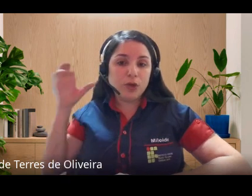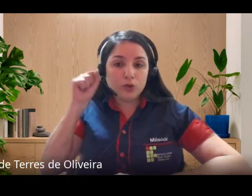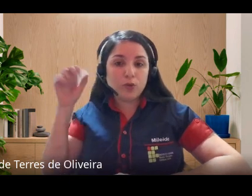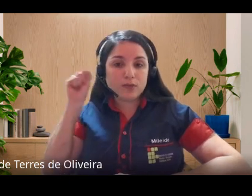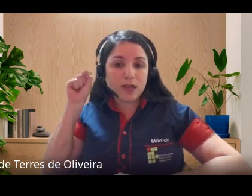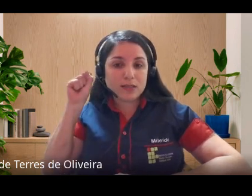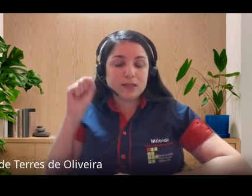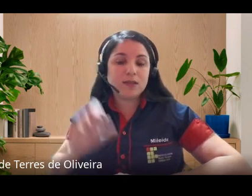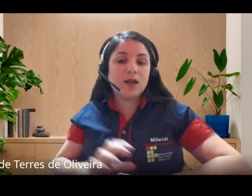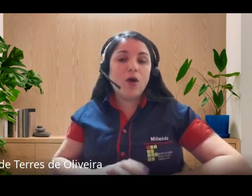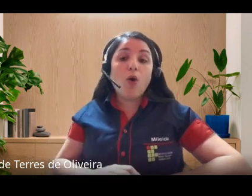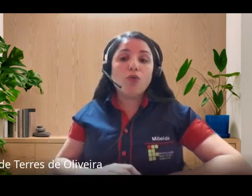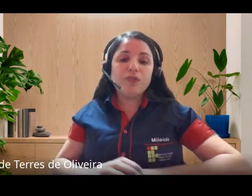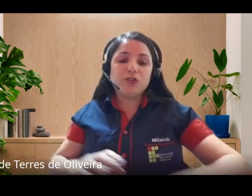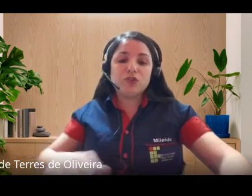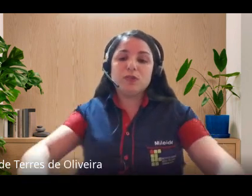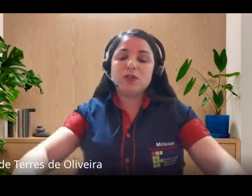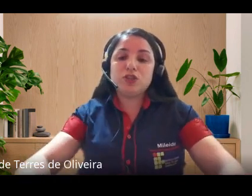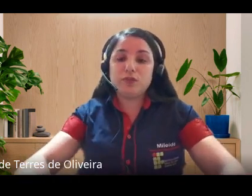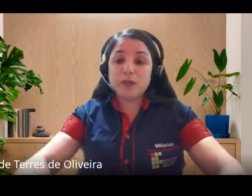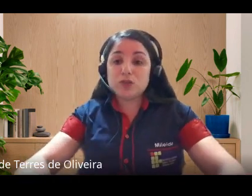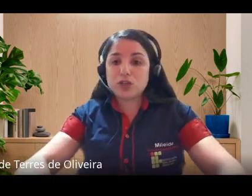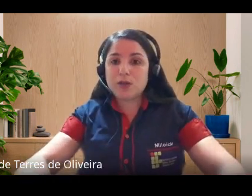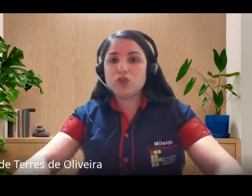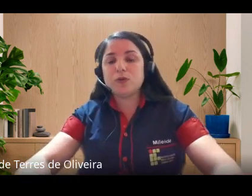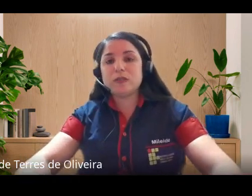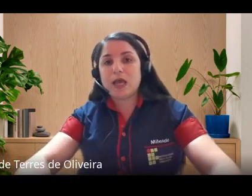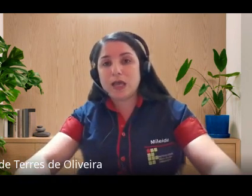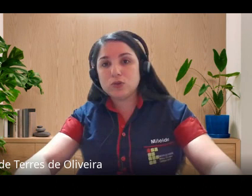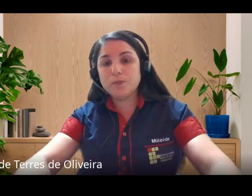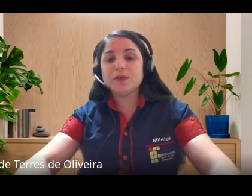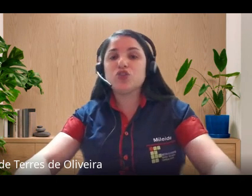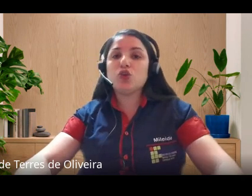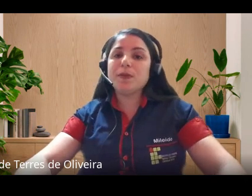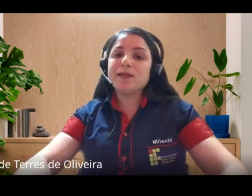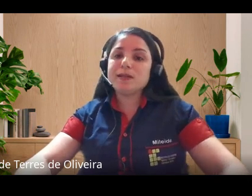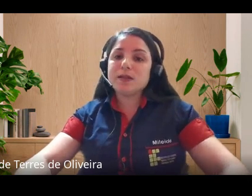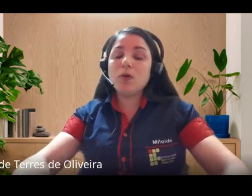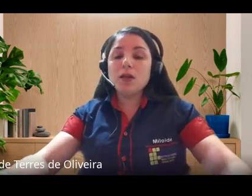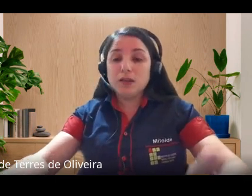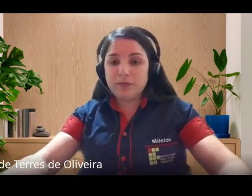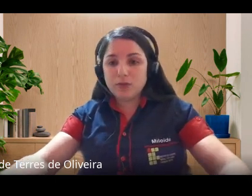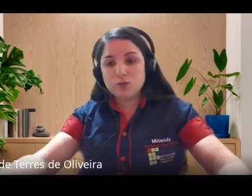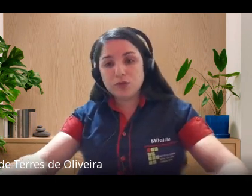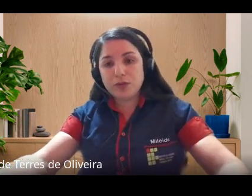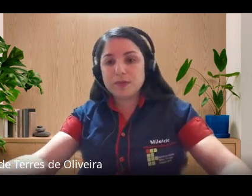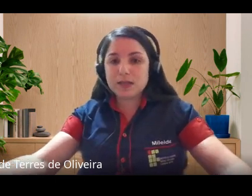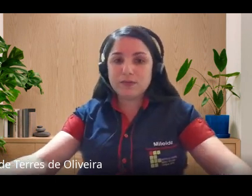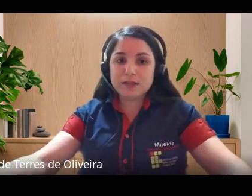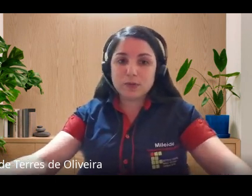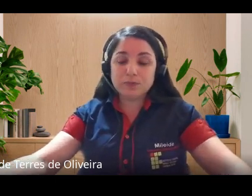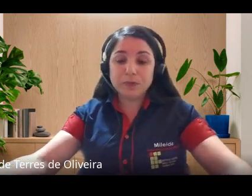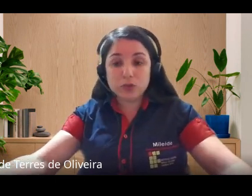verbo. 2 vezes, ouvinte. Isso é chamado de processo de nominalização, que vem dos morfemas